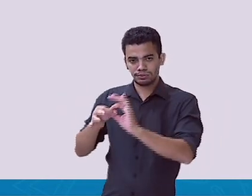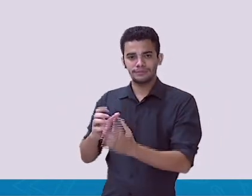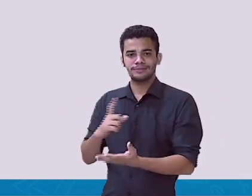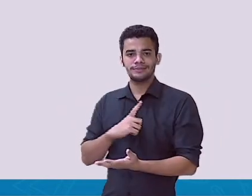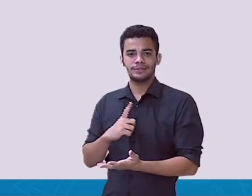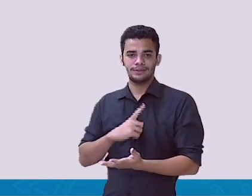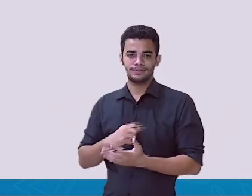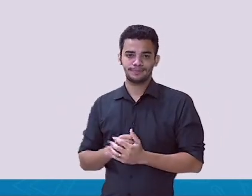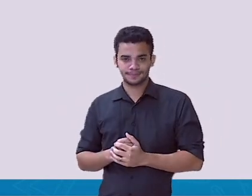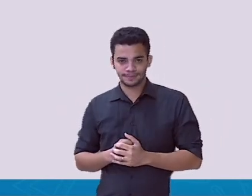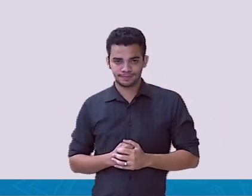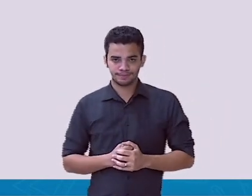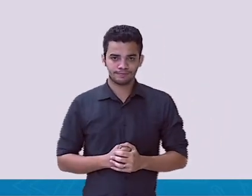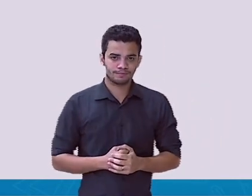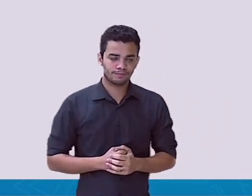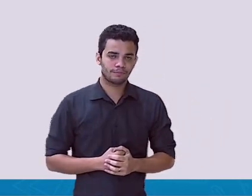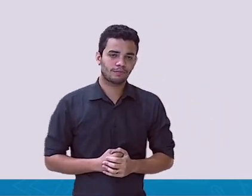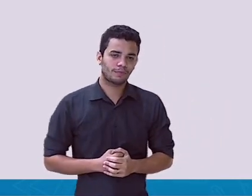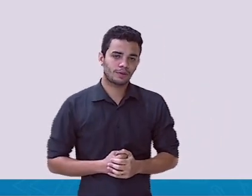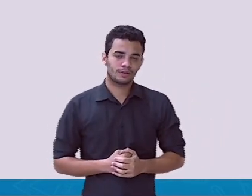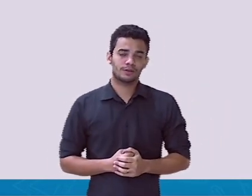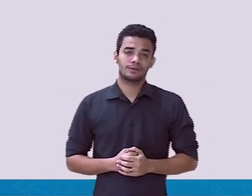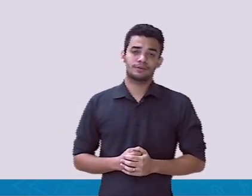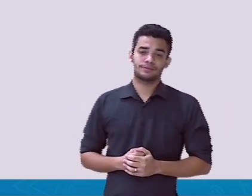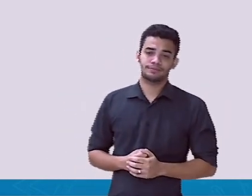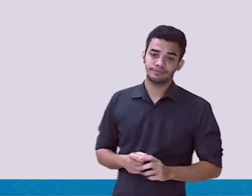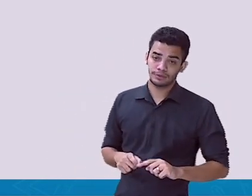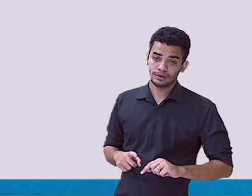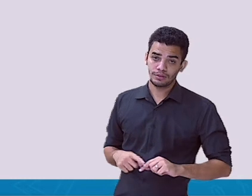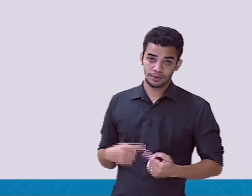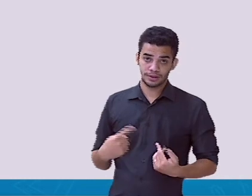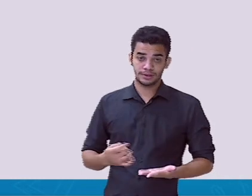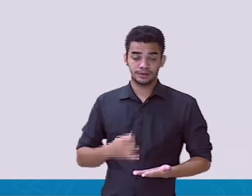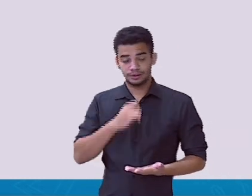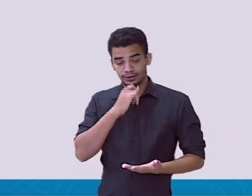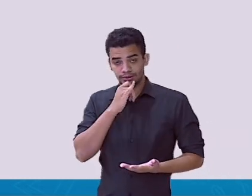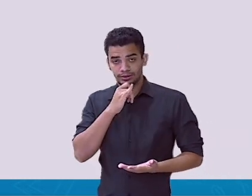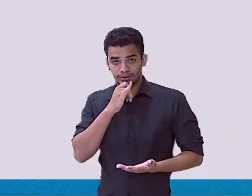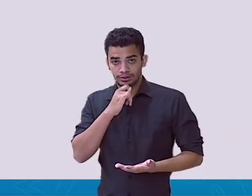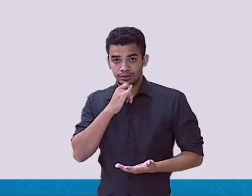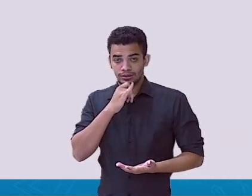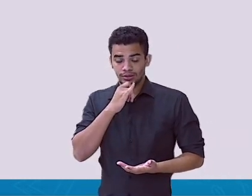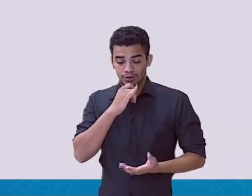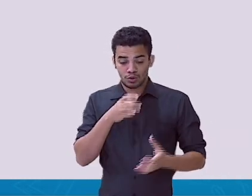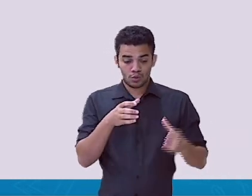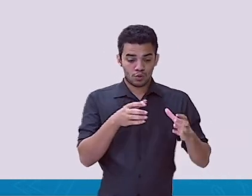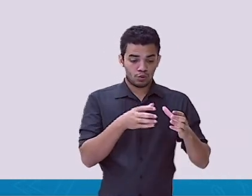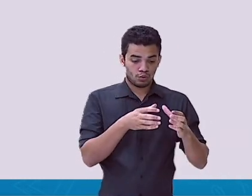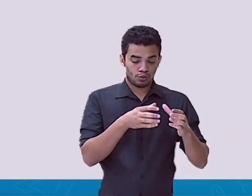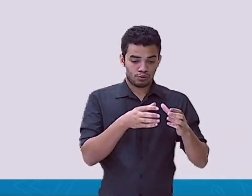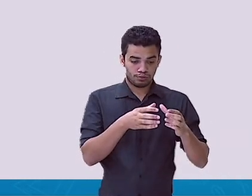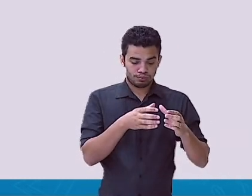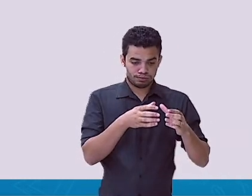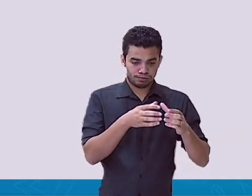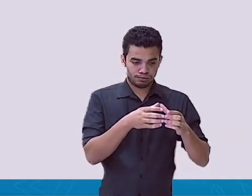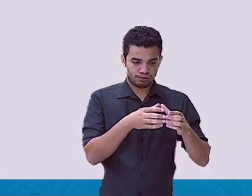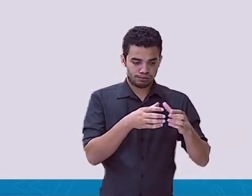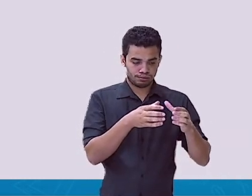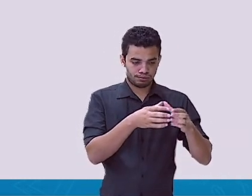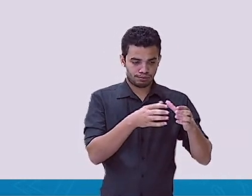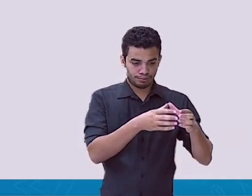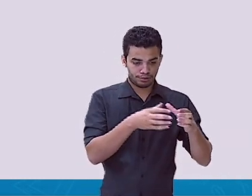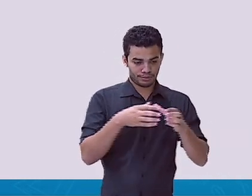E aí? Bom, a metamorfose, né, nesses grupos são de 2 tipos. Então, nós temos